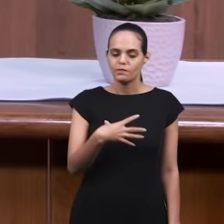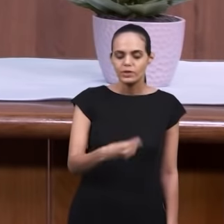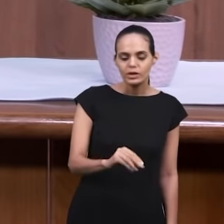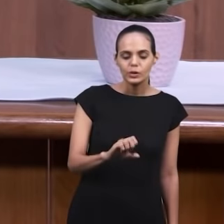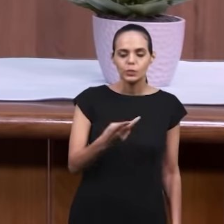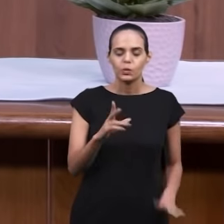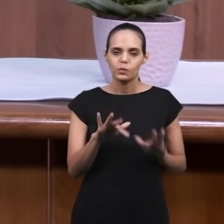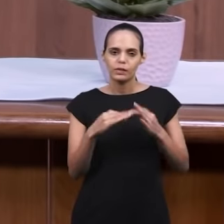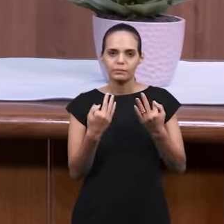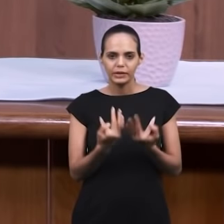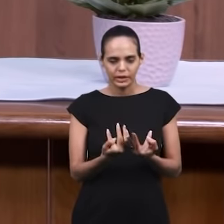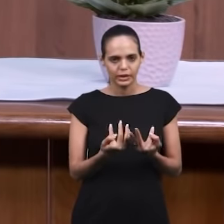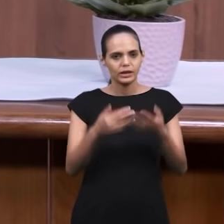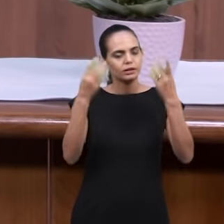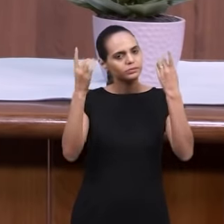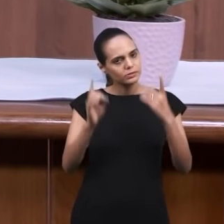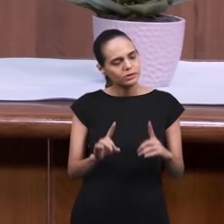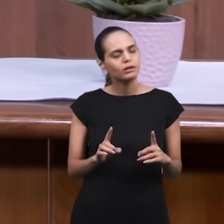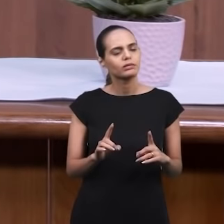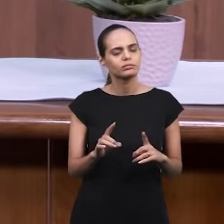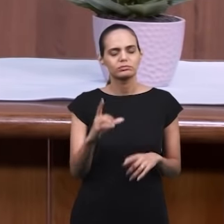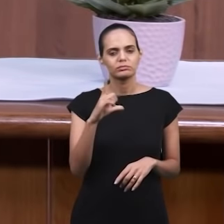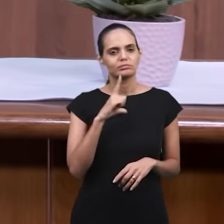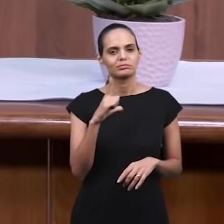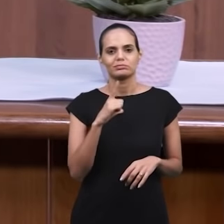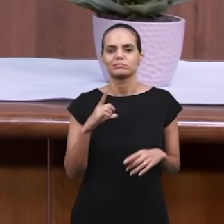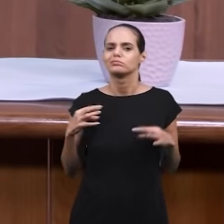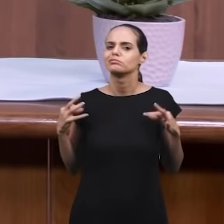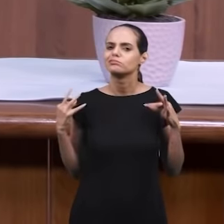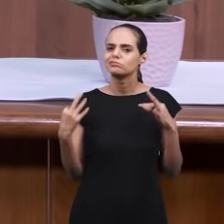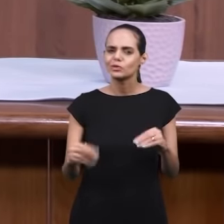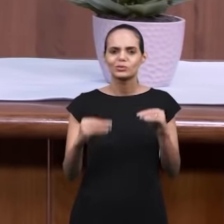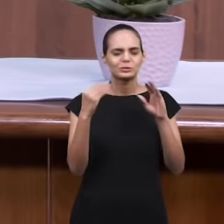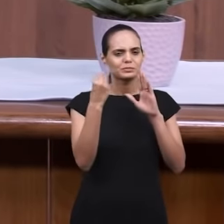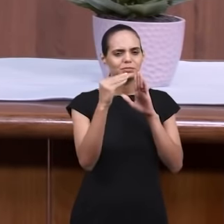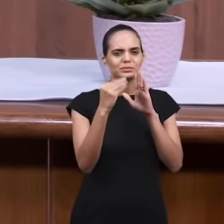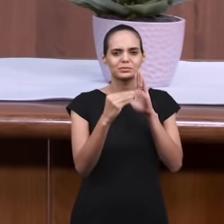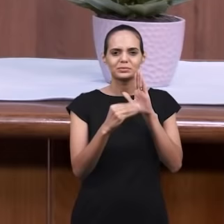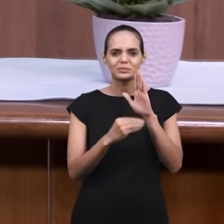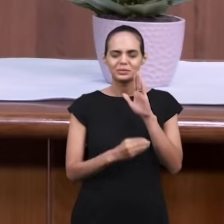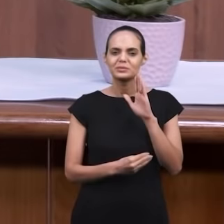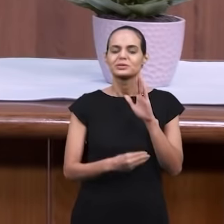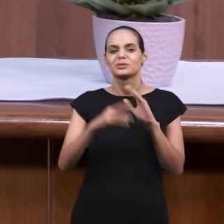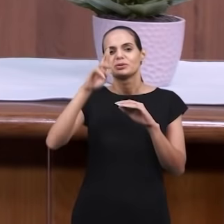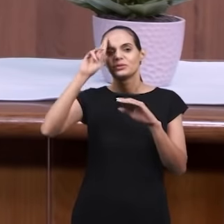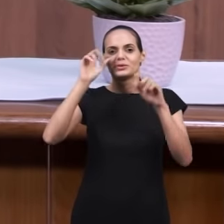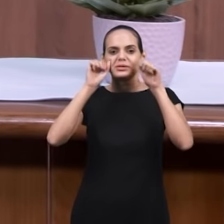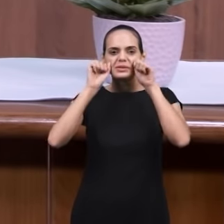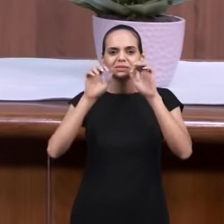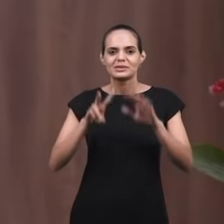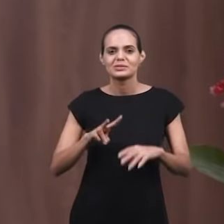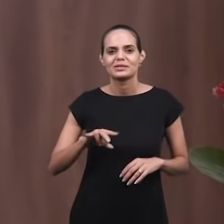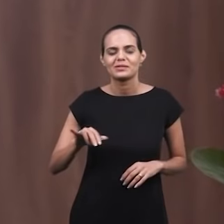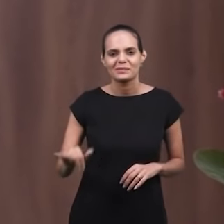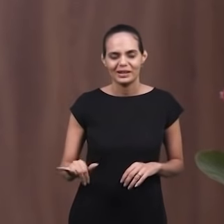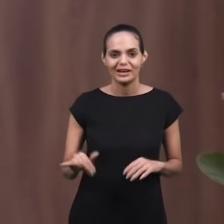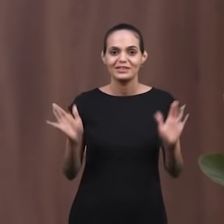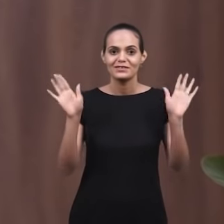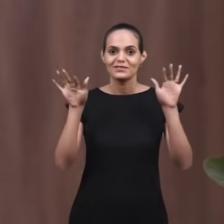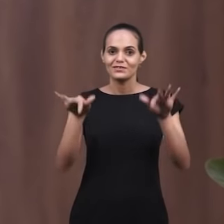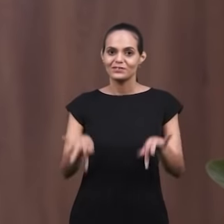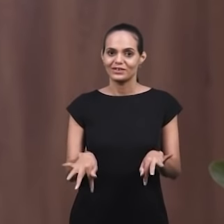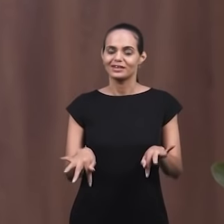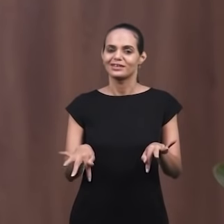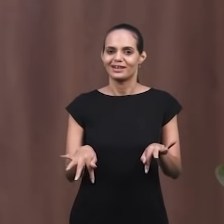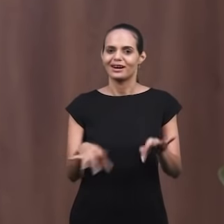com parentes, com necessidades especiais. Nós temos toda sorte de conteúdos lá e o Senhor vai te abençoar muito. E assim estamos chegando